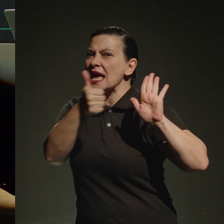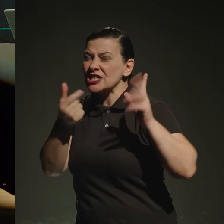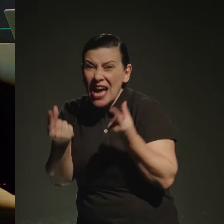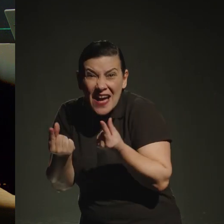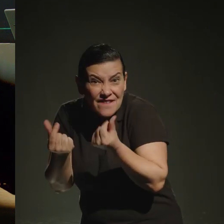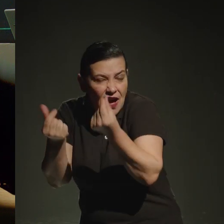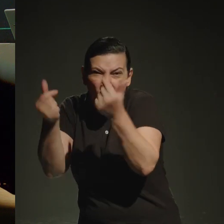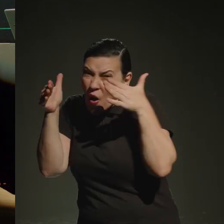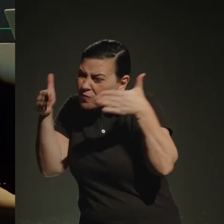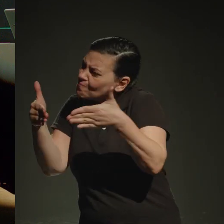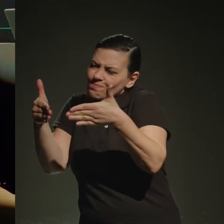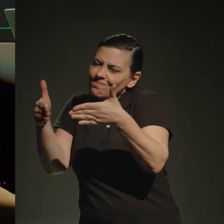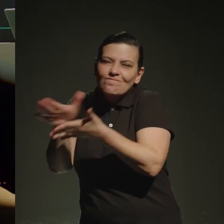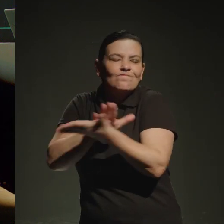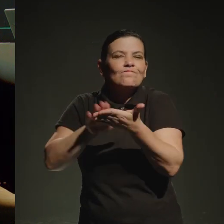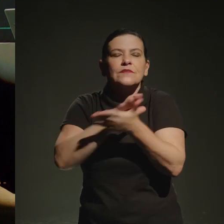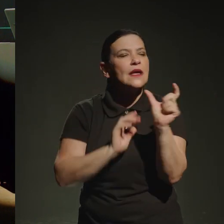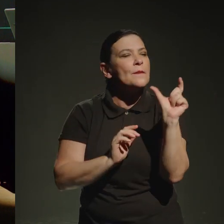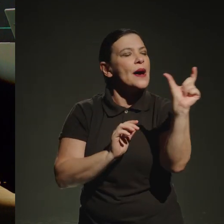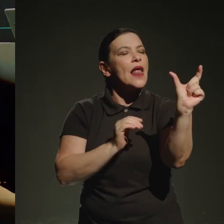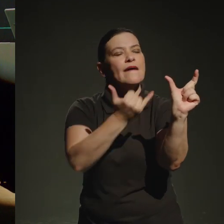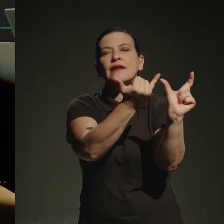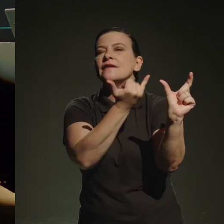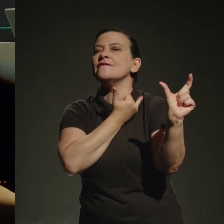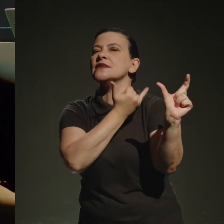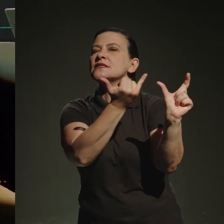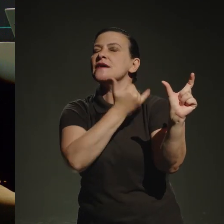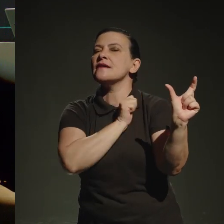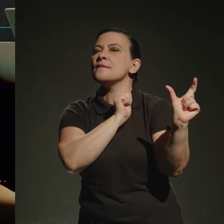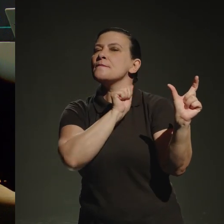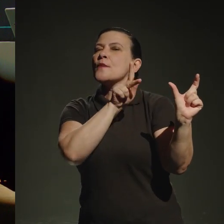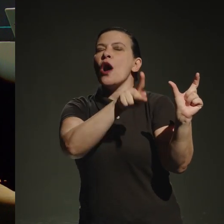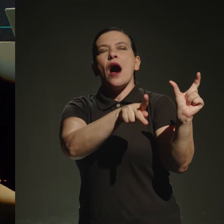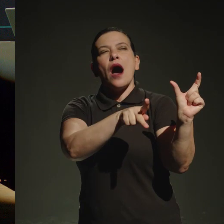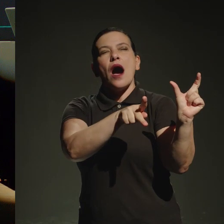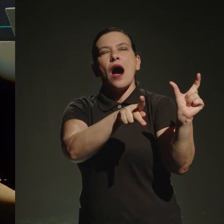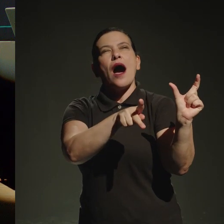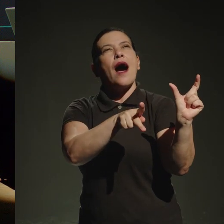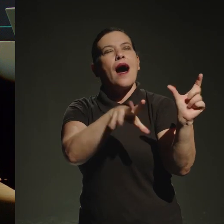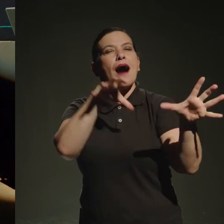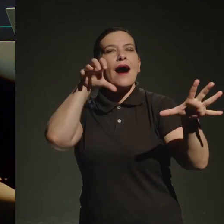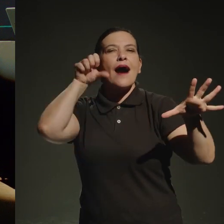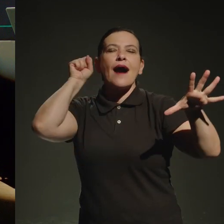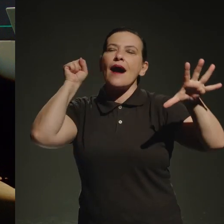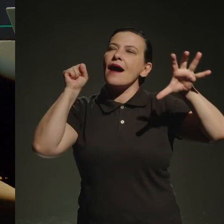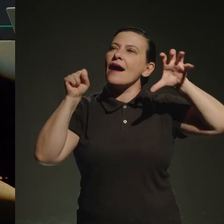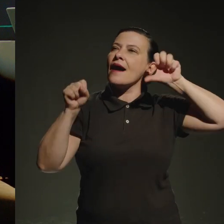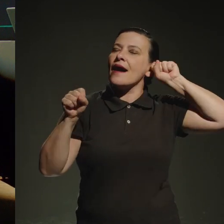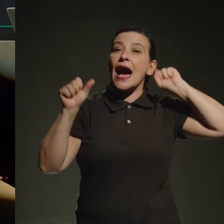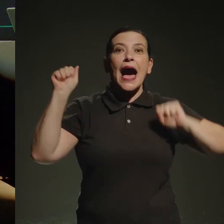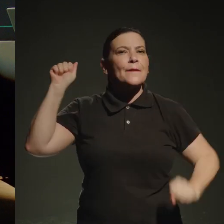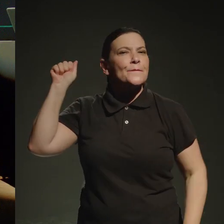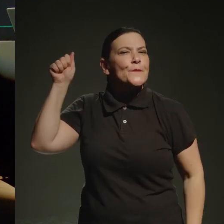essa miséria, lógico. Eu falo da sonoridade. Uma questão estética, não